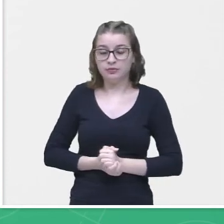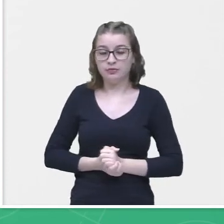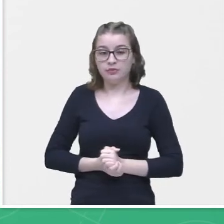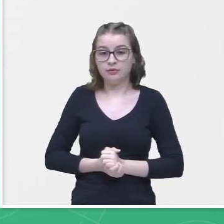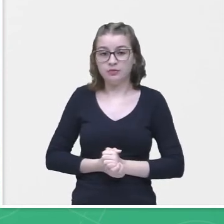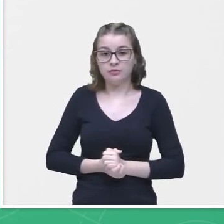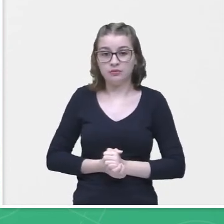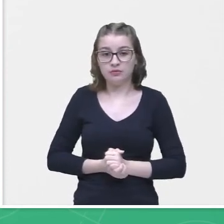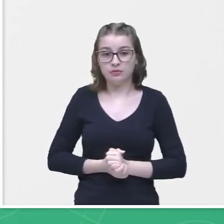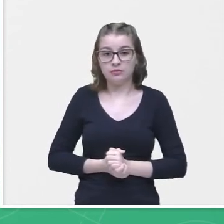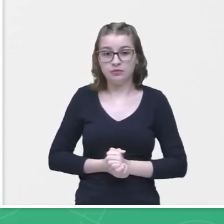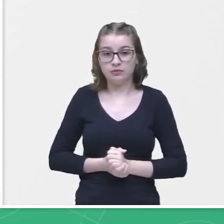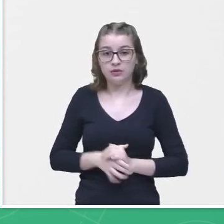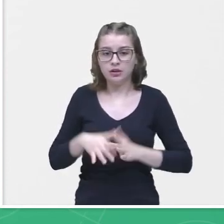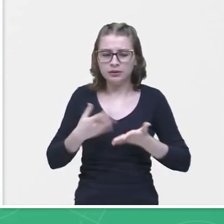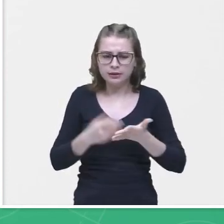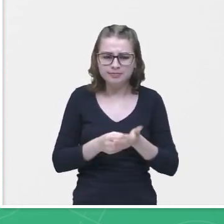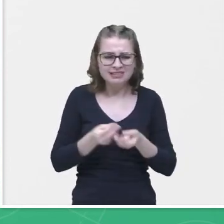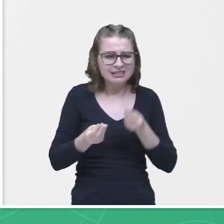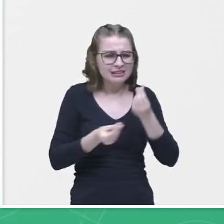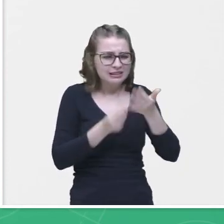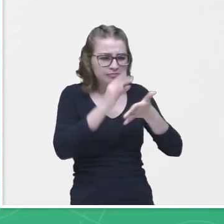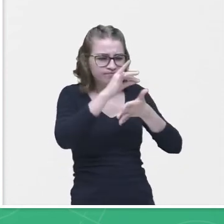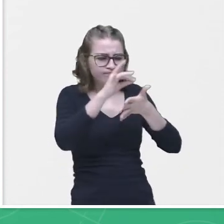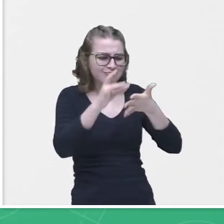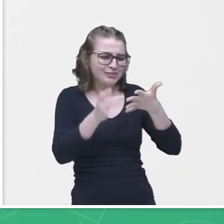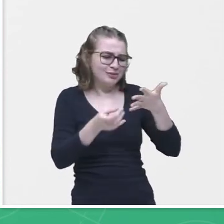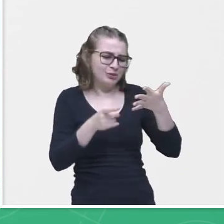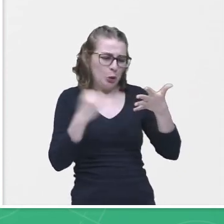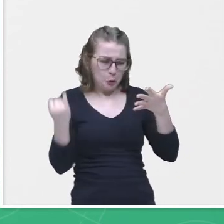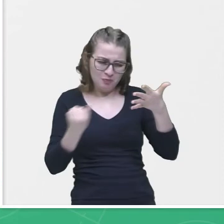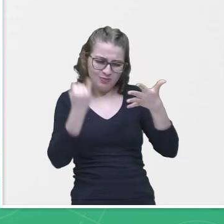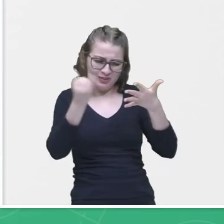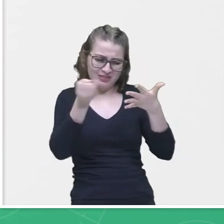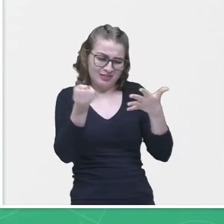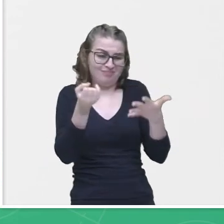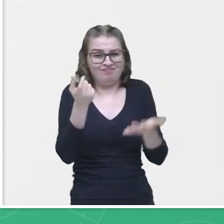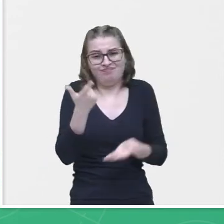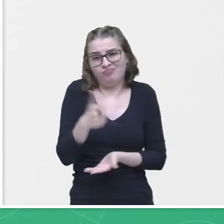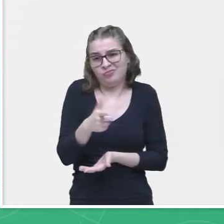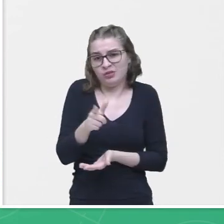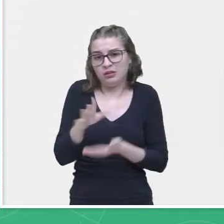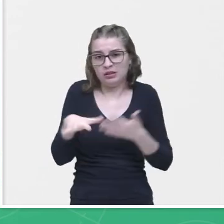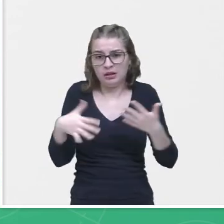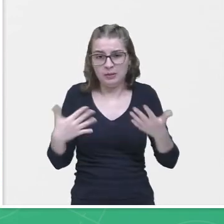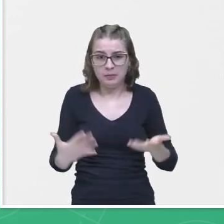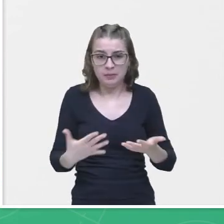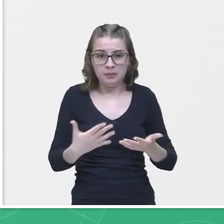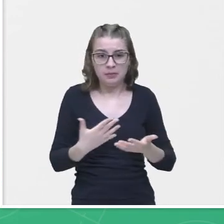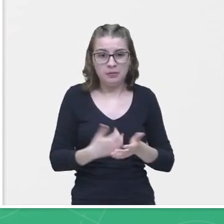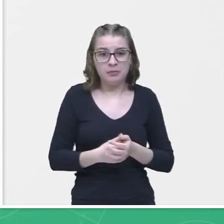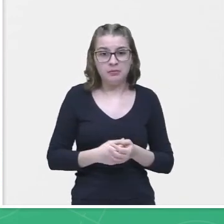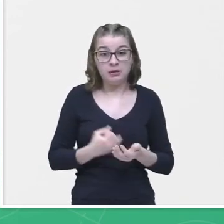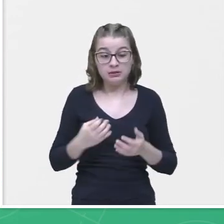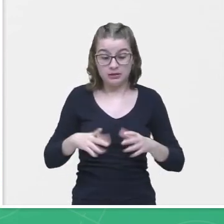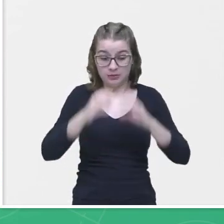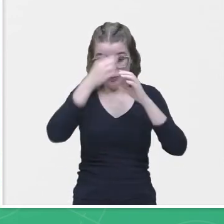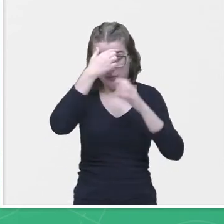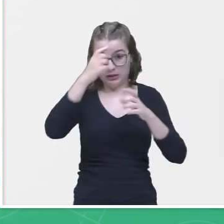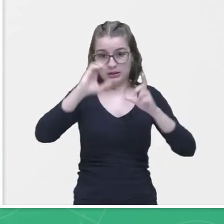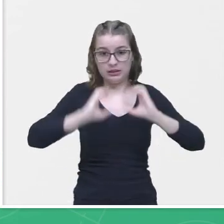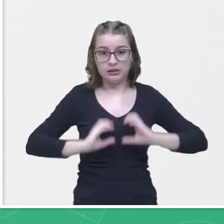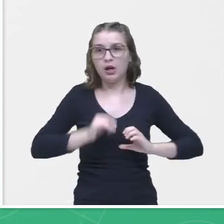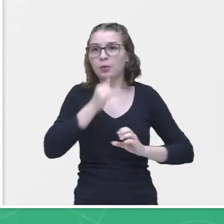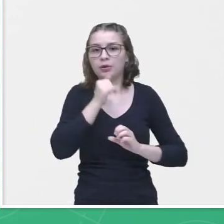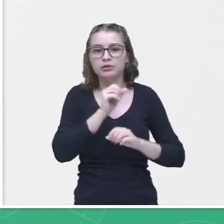na aula. Há detalhes que parecem insignificantes, mas revelam um estágio de cidadania. Respeitar o sinal vermelho, olha aí,